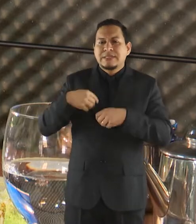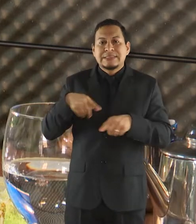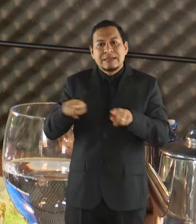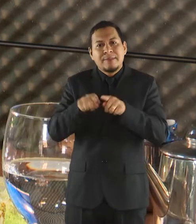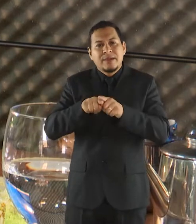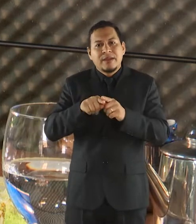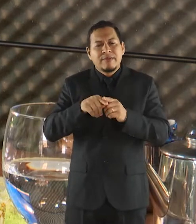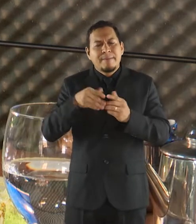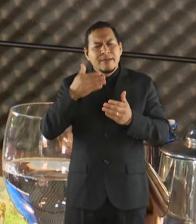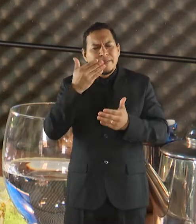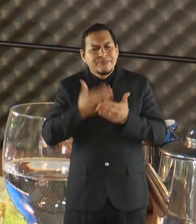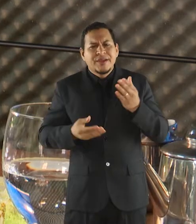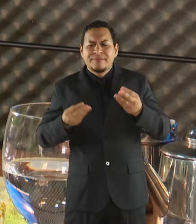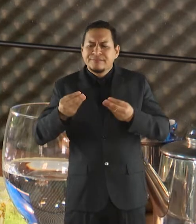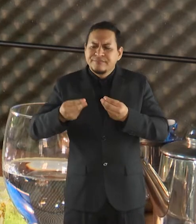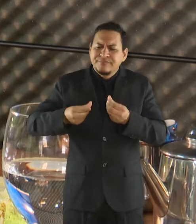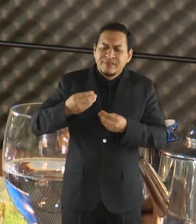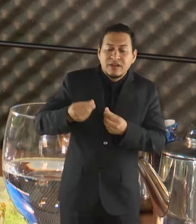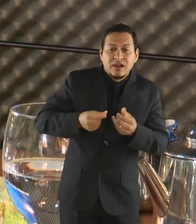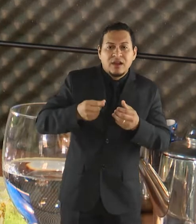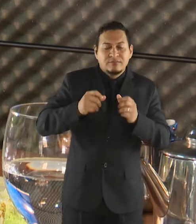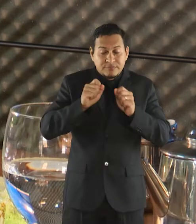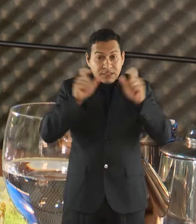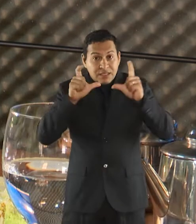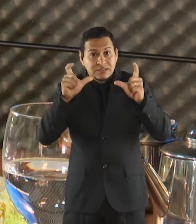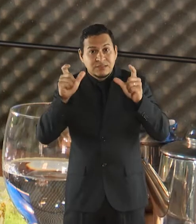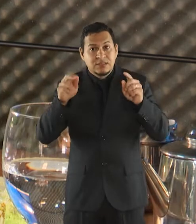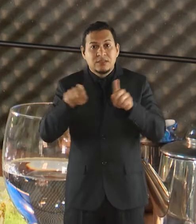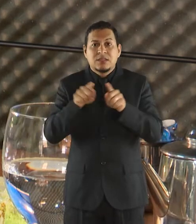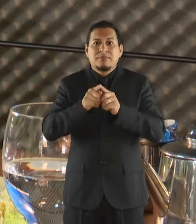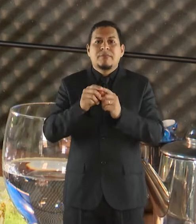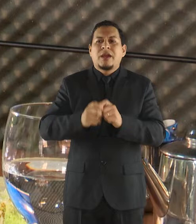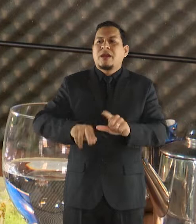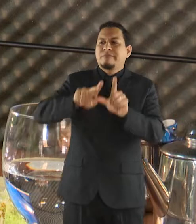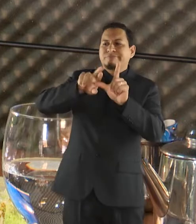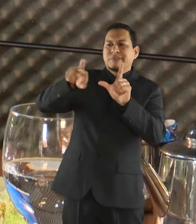atenção que a gente vai perdendo também ao longo dos anos. E a questão das